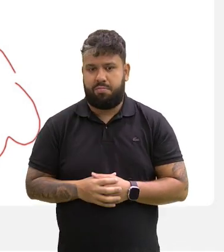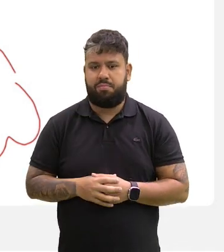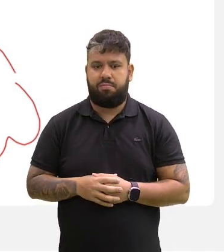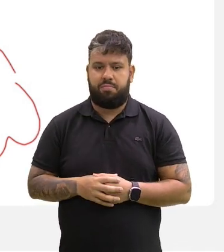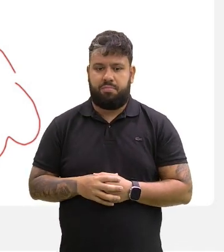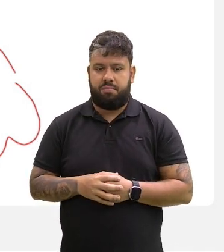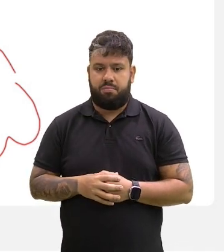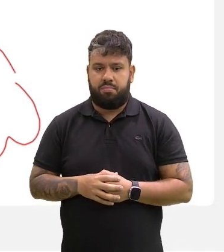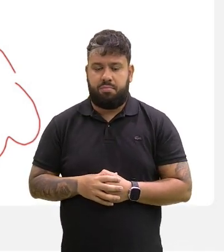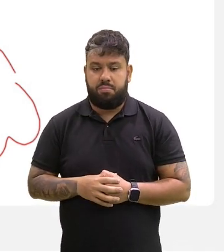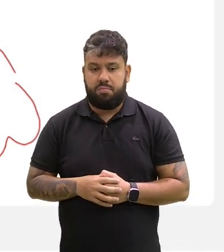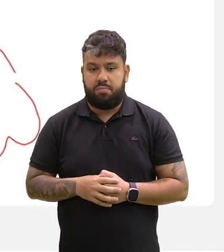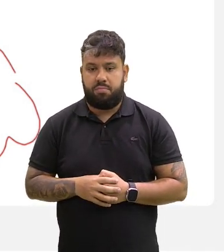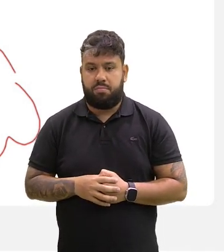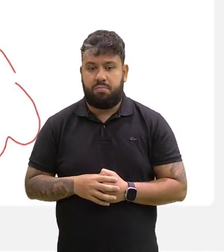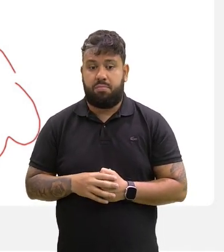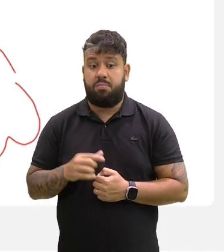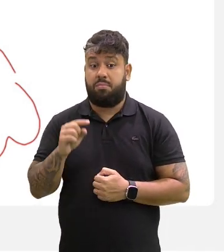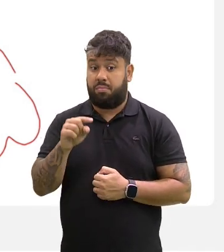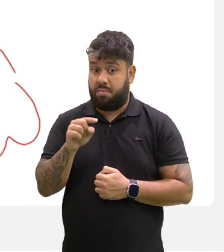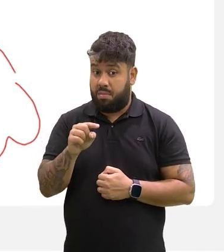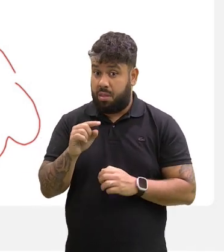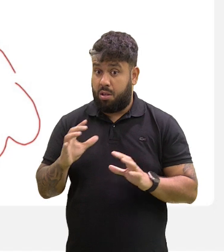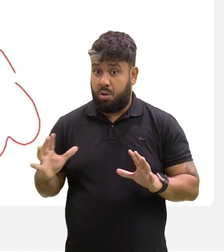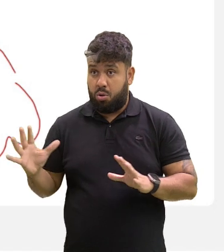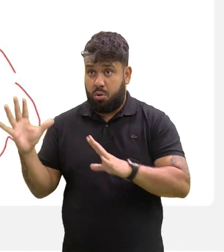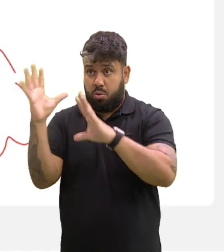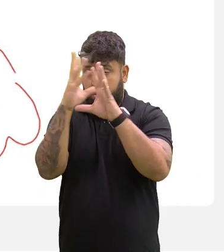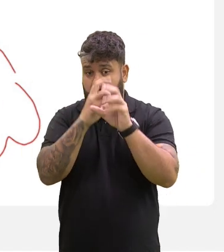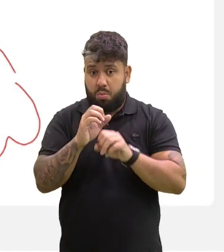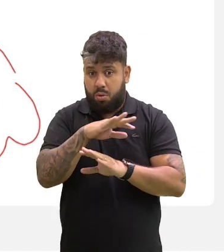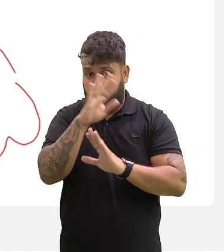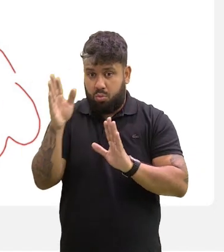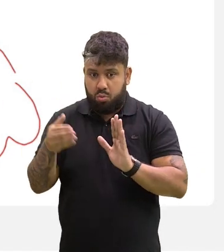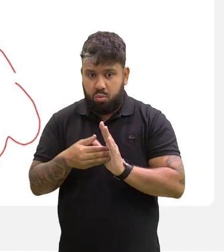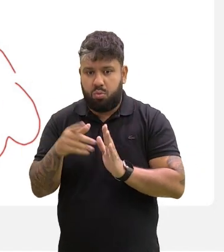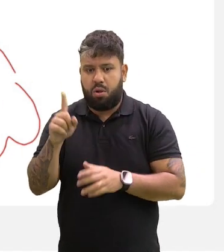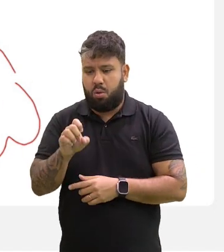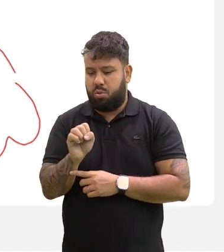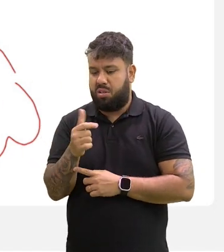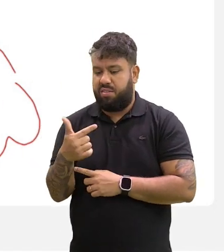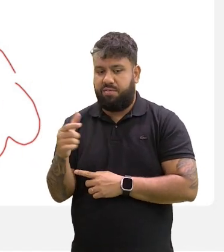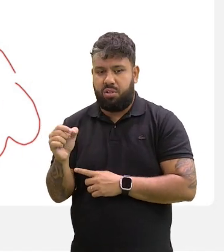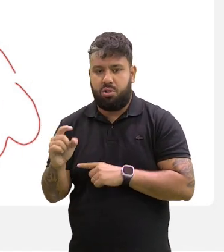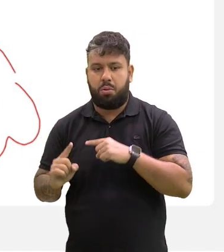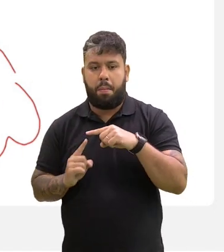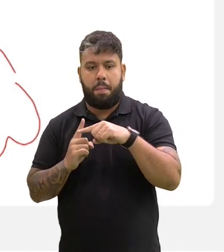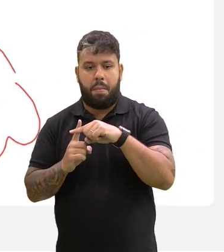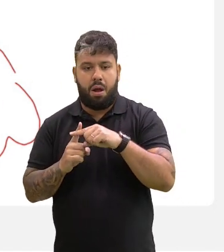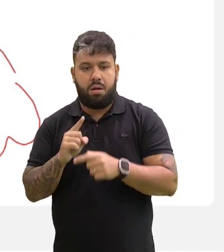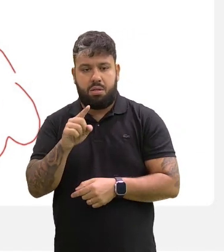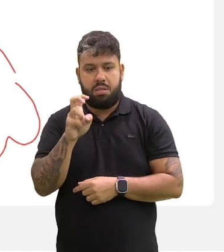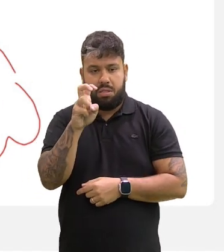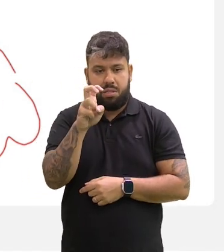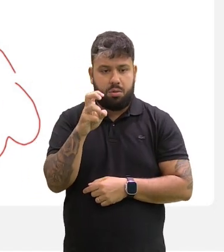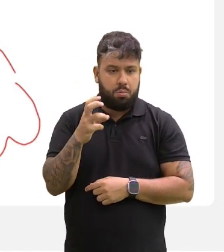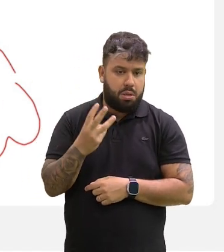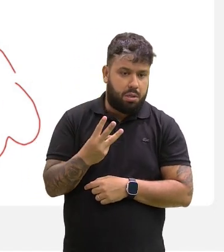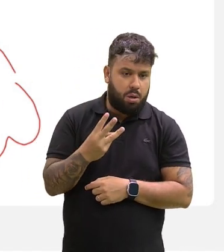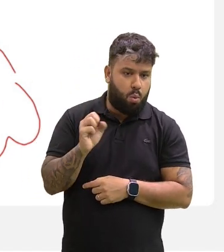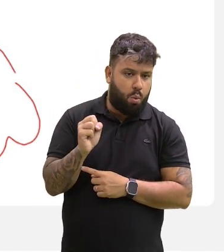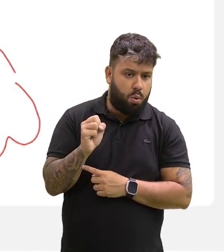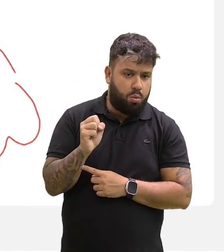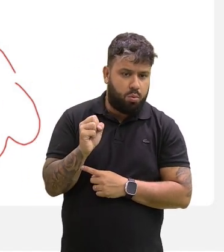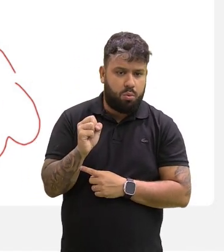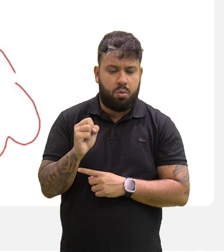seja, a soma de todos os dados vai ser 820 mais 5 mais 3, 8.